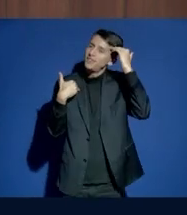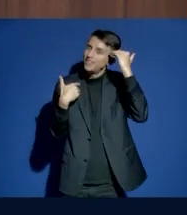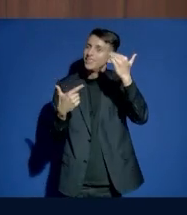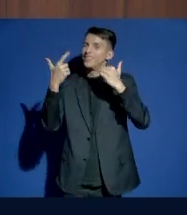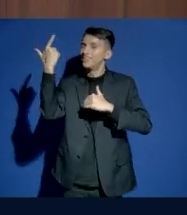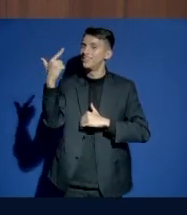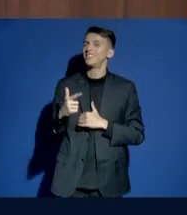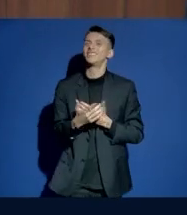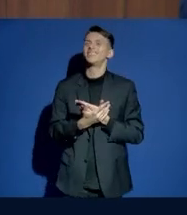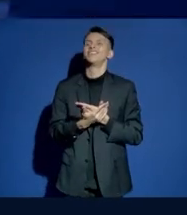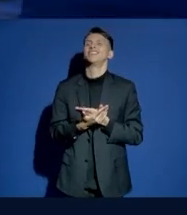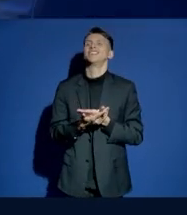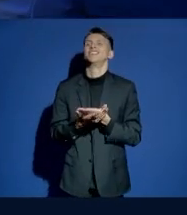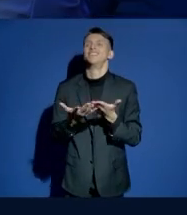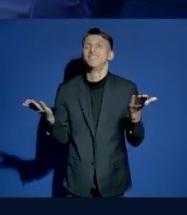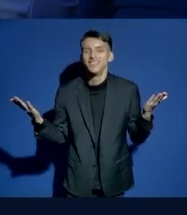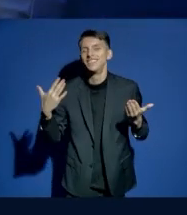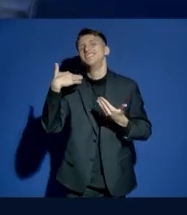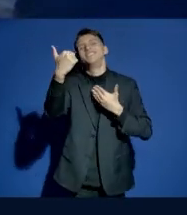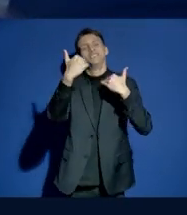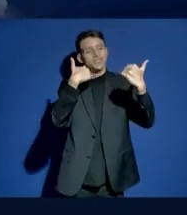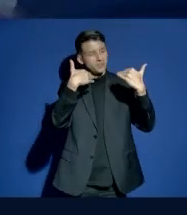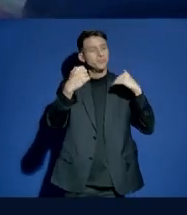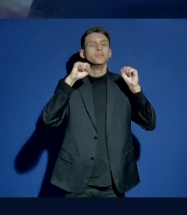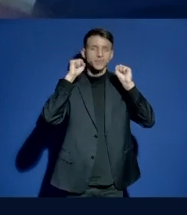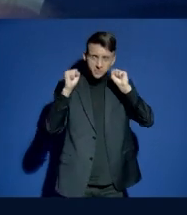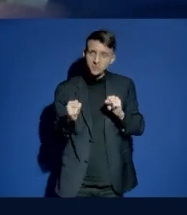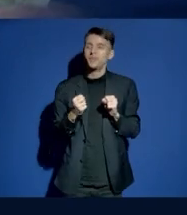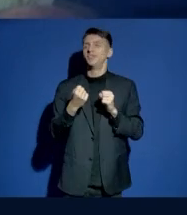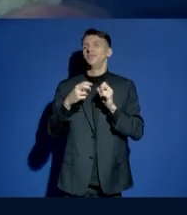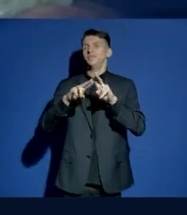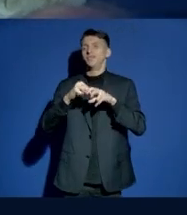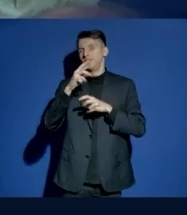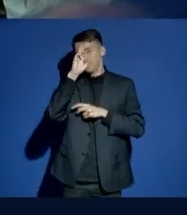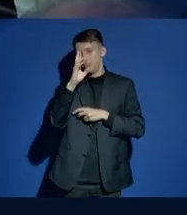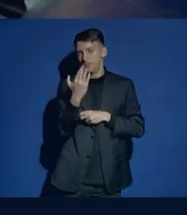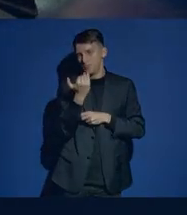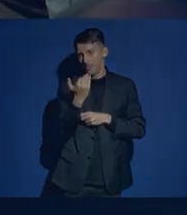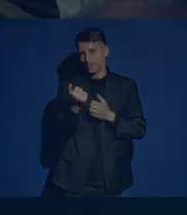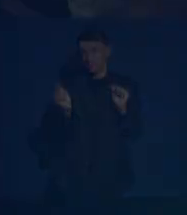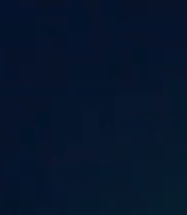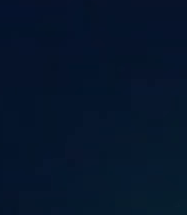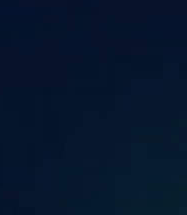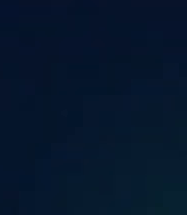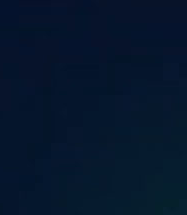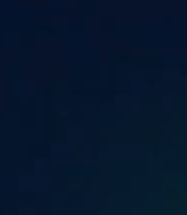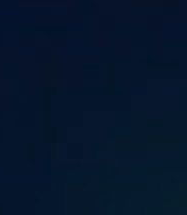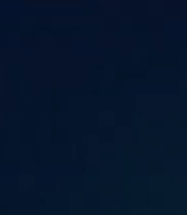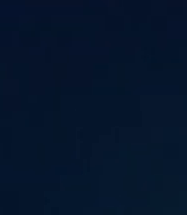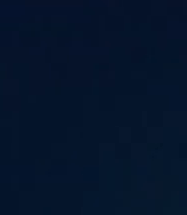teve mais uma vez e agora depois nos chame sempre aqui esse almoço com você Muito obrigado